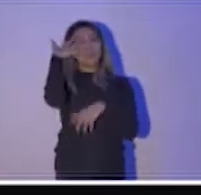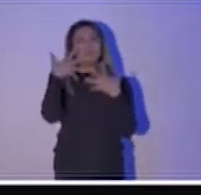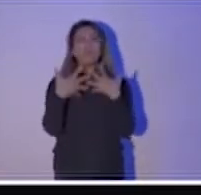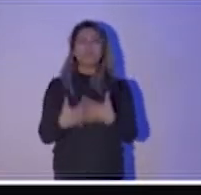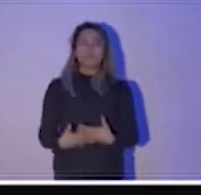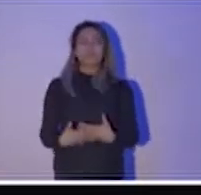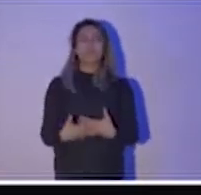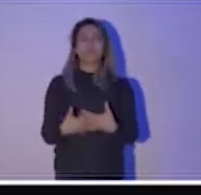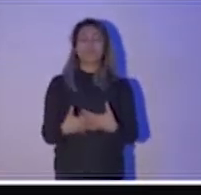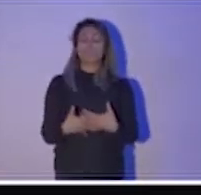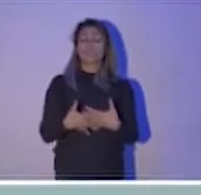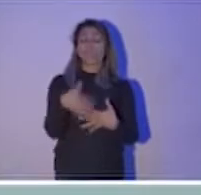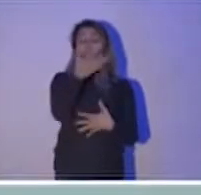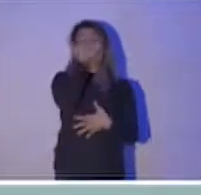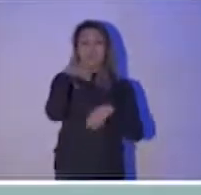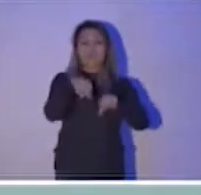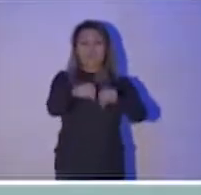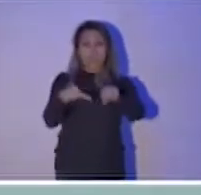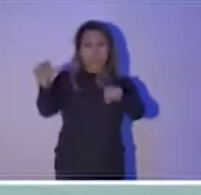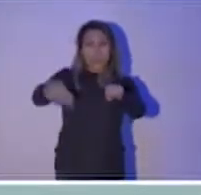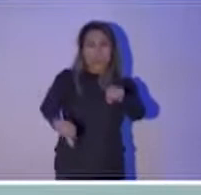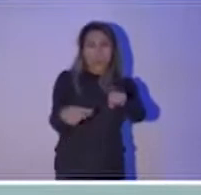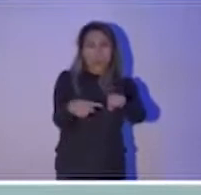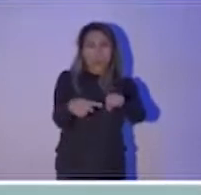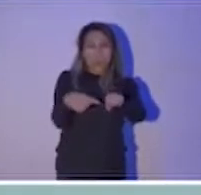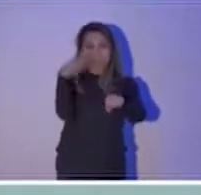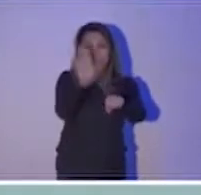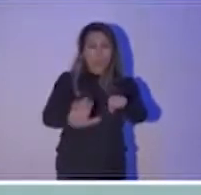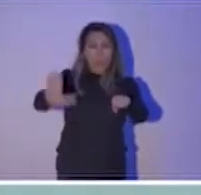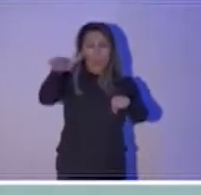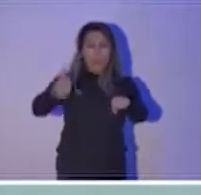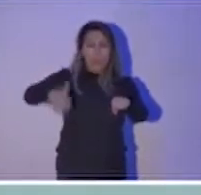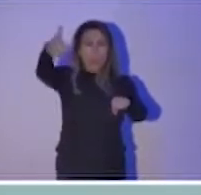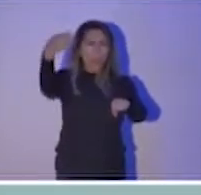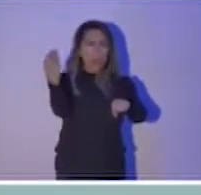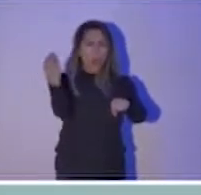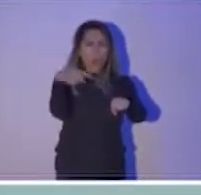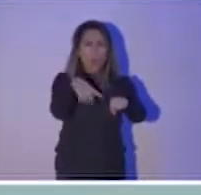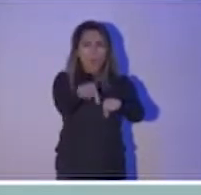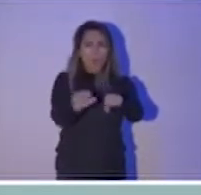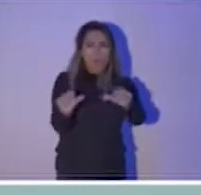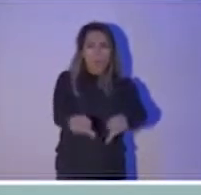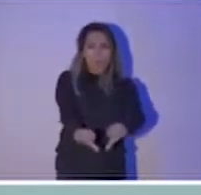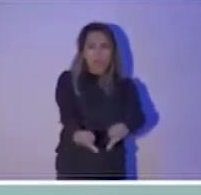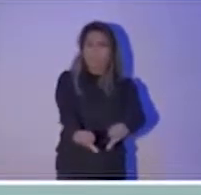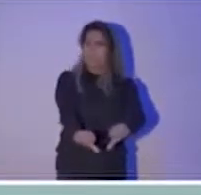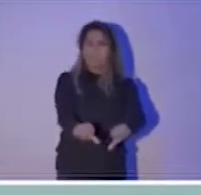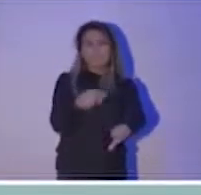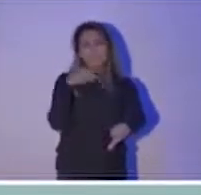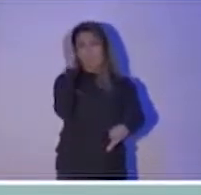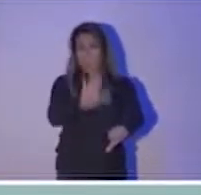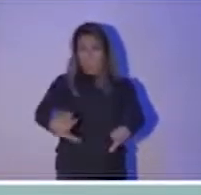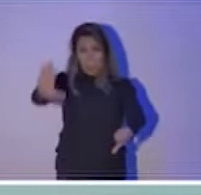bem formada, nós não vamos a lugar nenhum. Para nós deixarmos de ser... Desde que eu sou pequena, que eu estudava